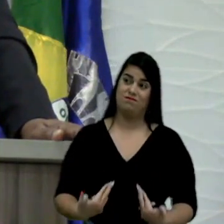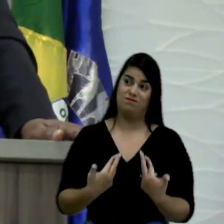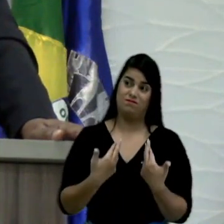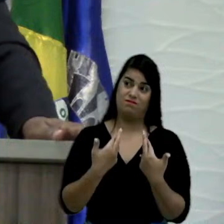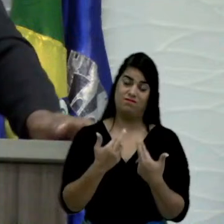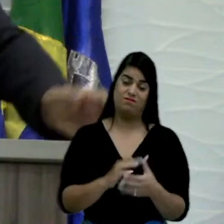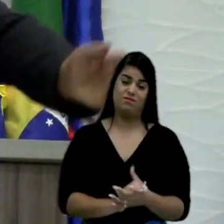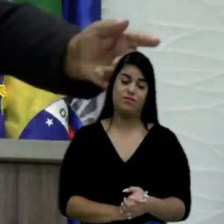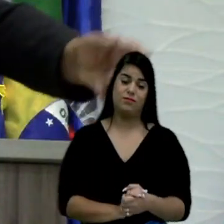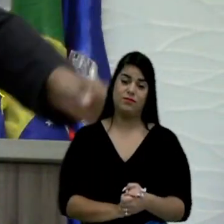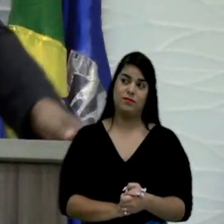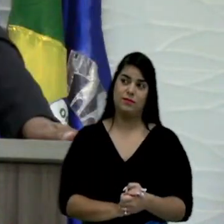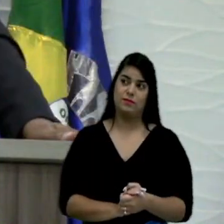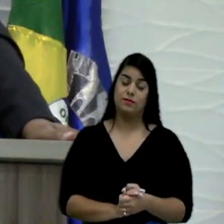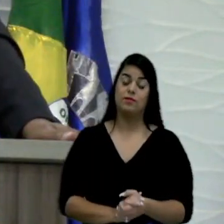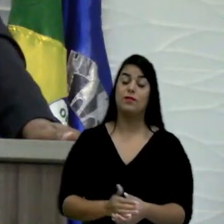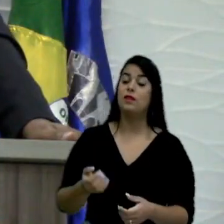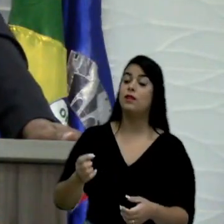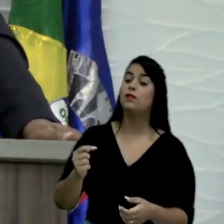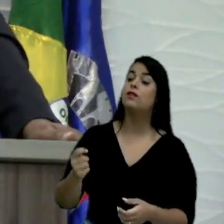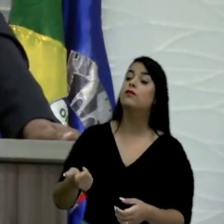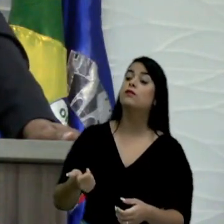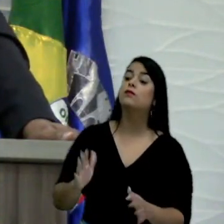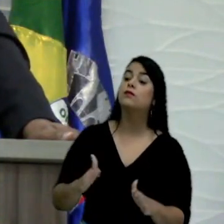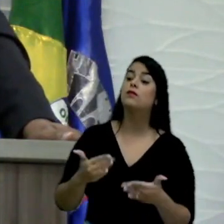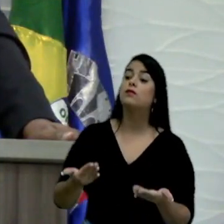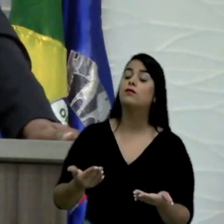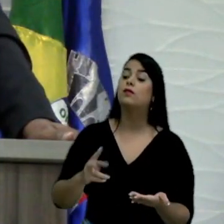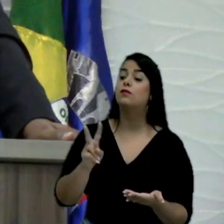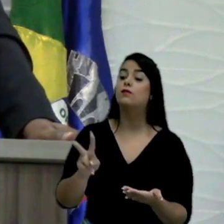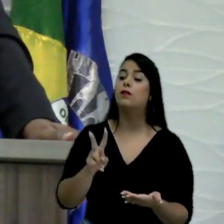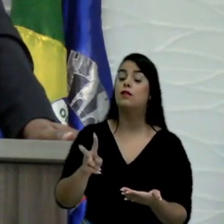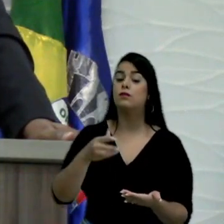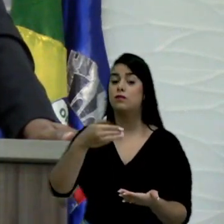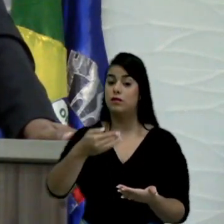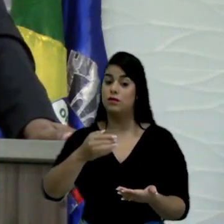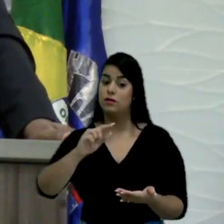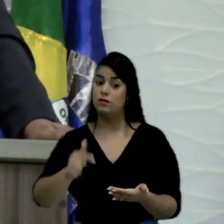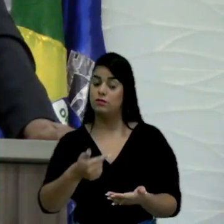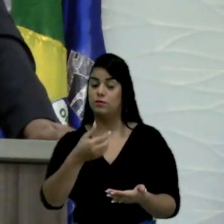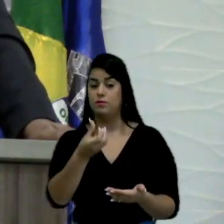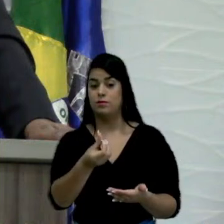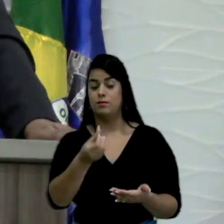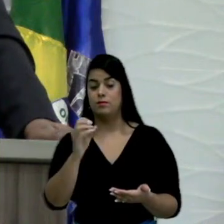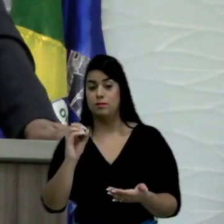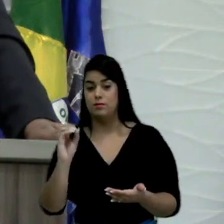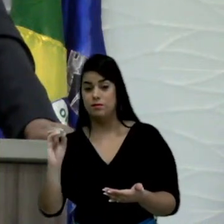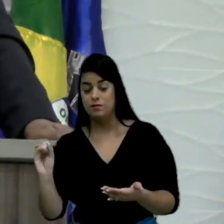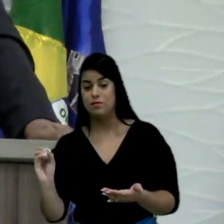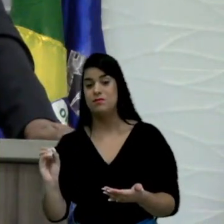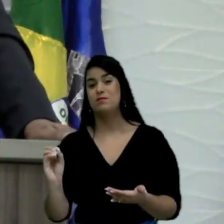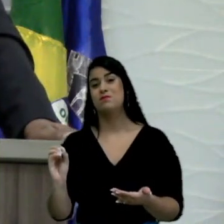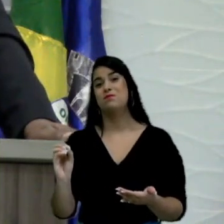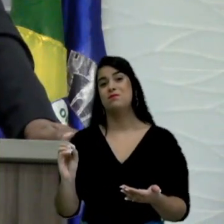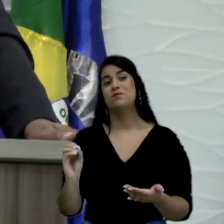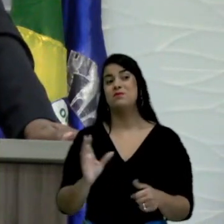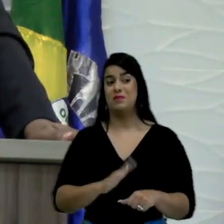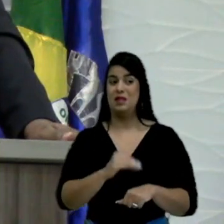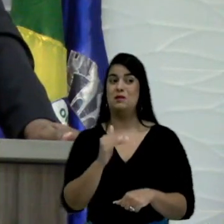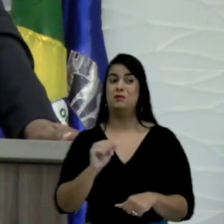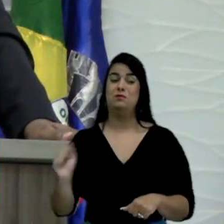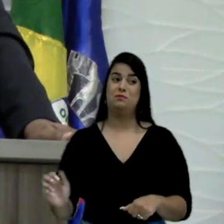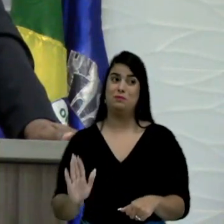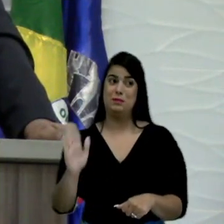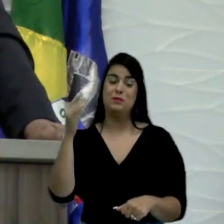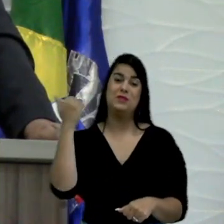isso? Quanto é, Neide? 3.600, porque ainda tem paciente que bota tela e termina sendo mais caro ainda, se for uma